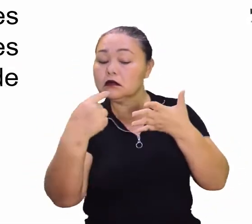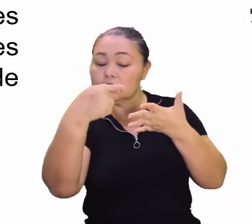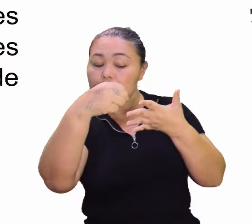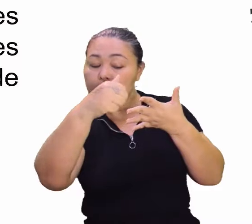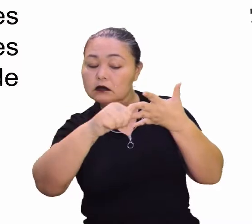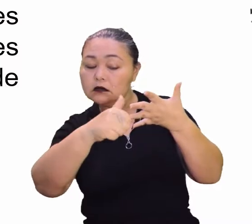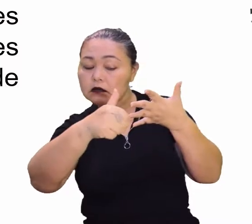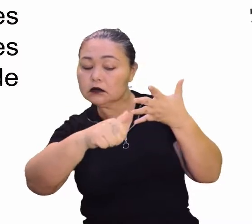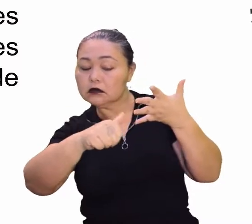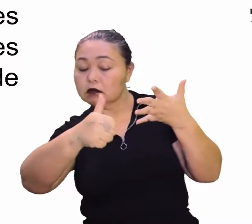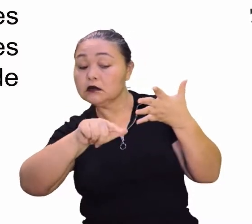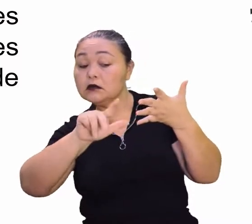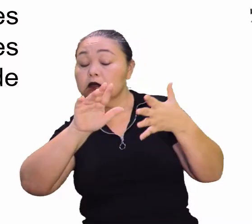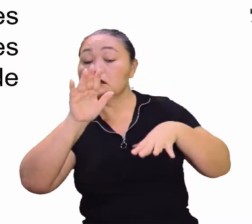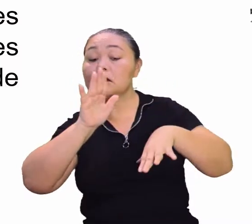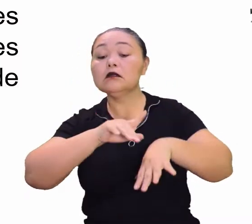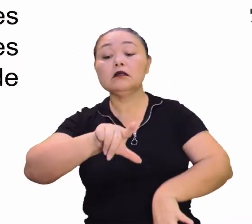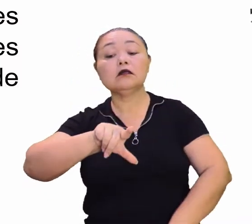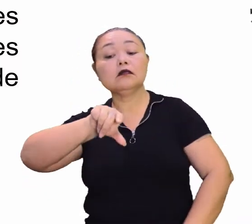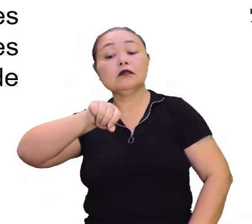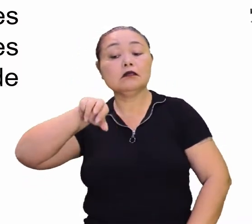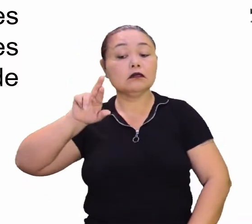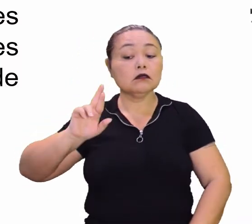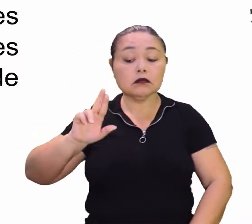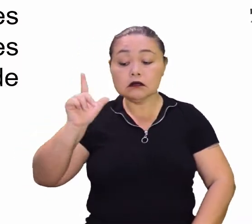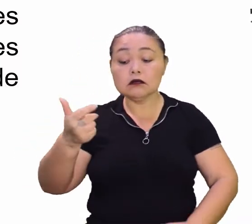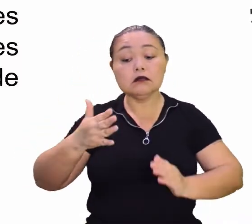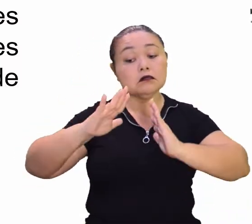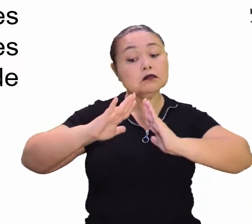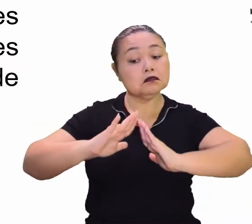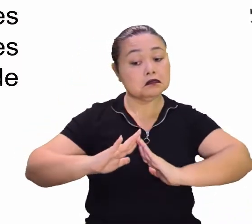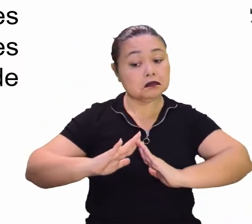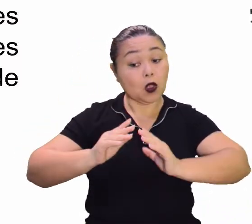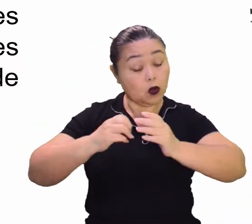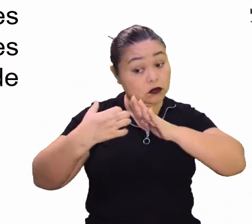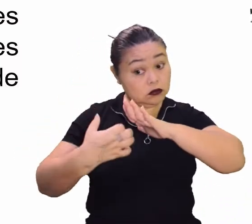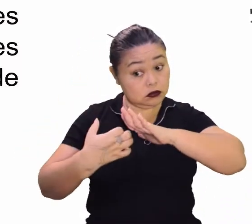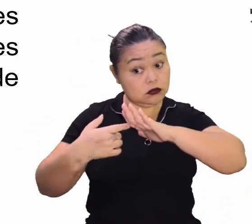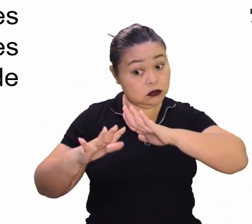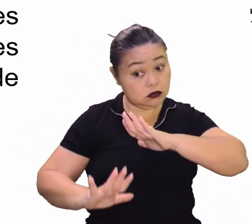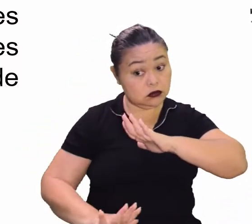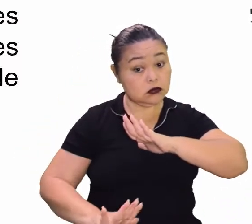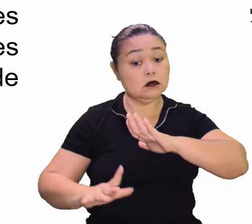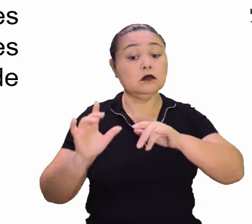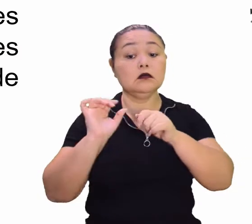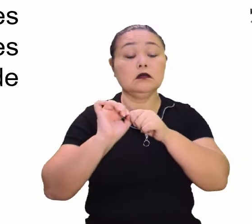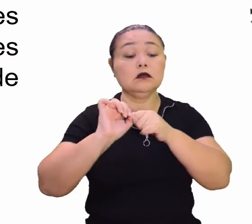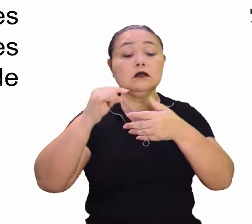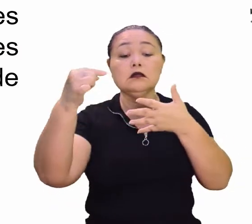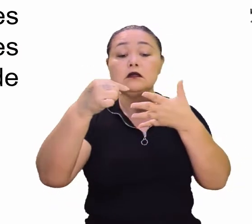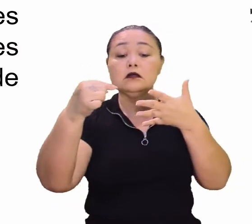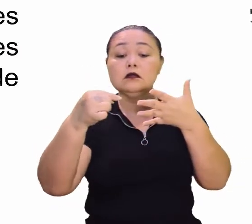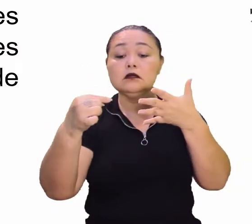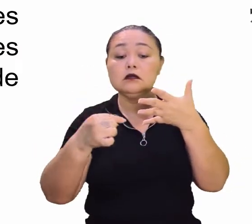mais importantes para a tomada de decisões. Esses elementos são chamados de fatores locacionais